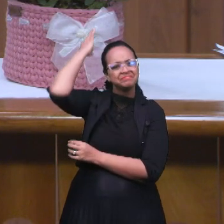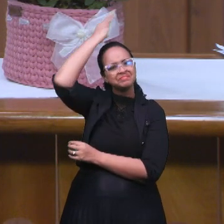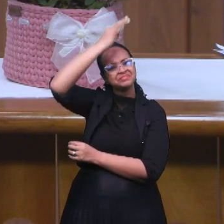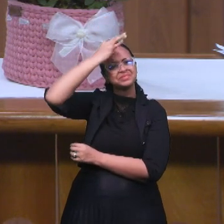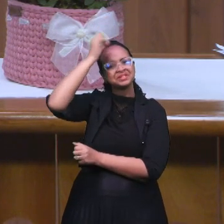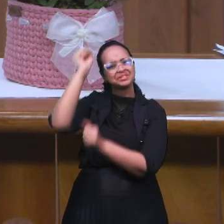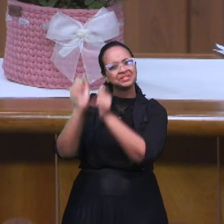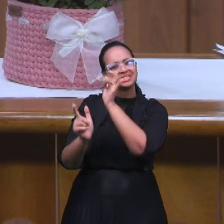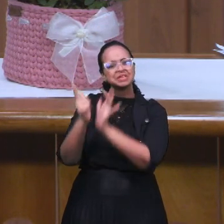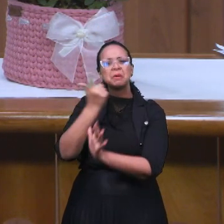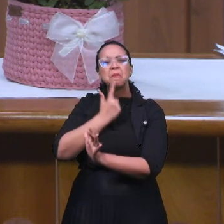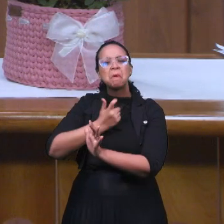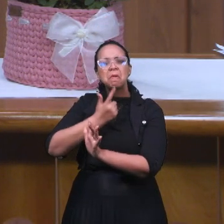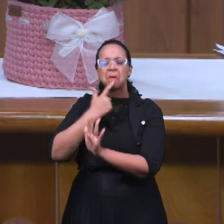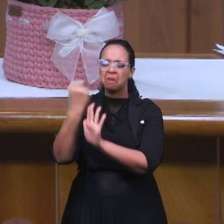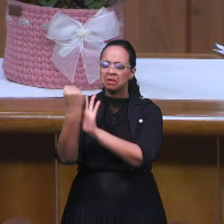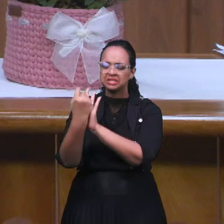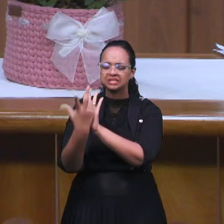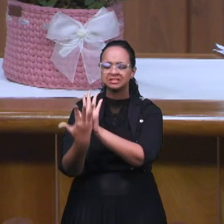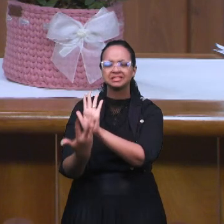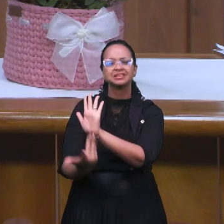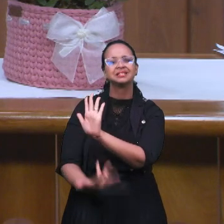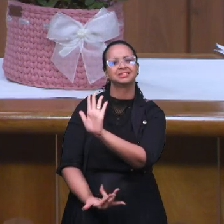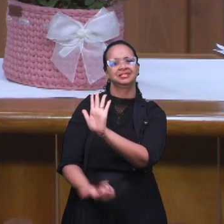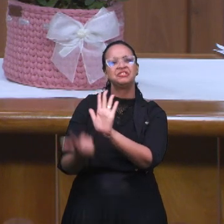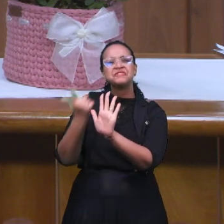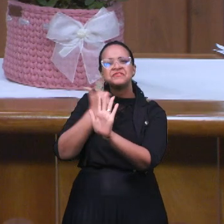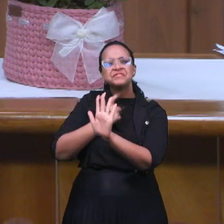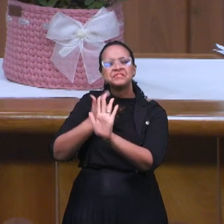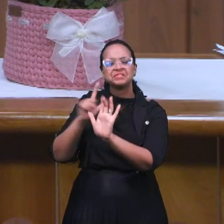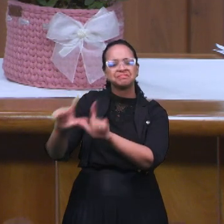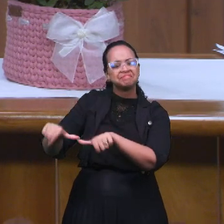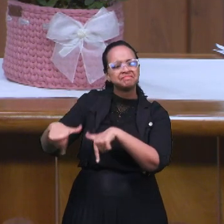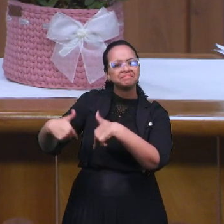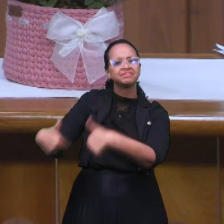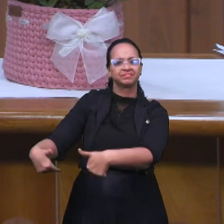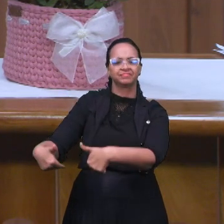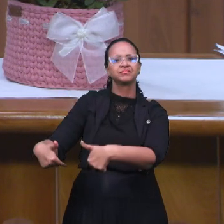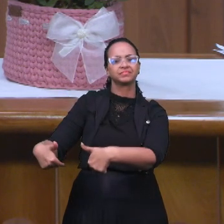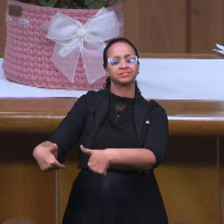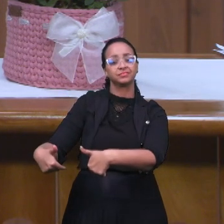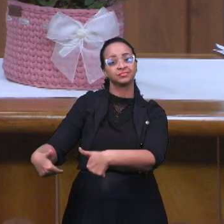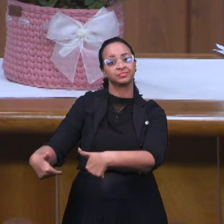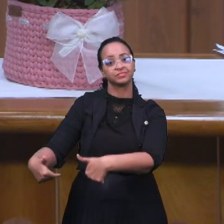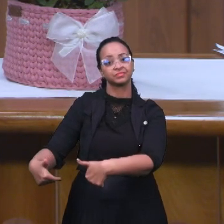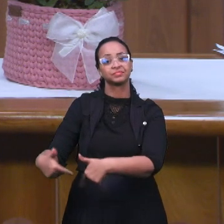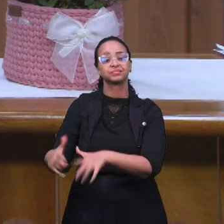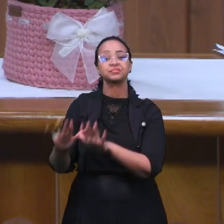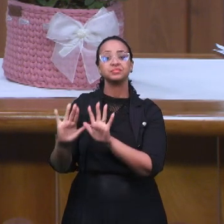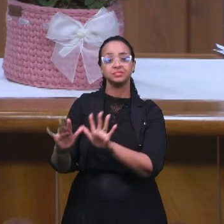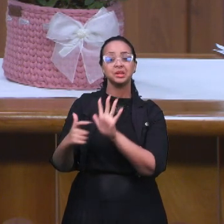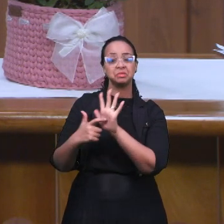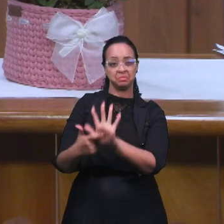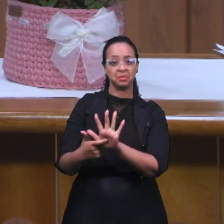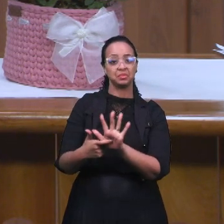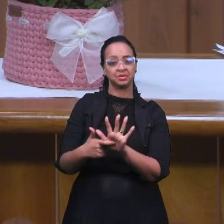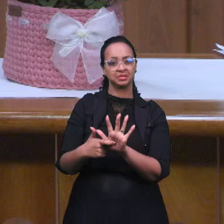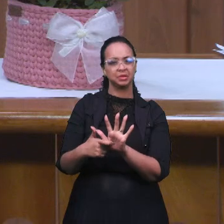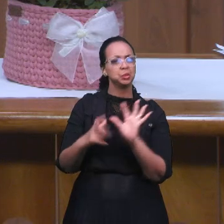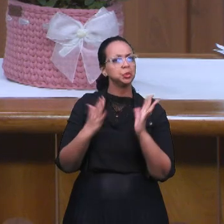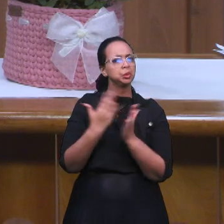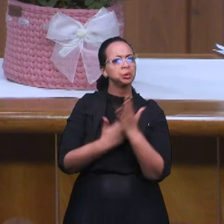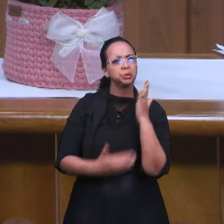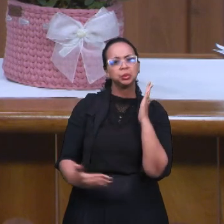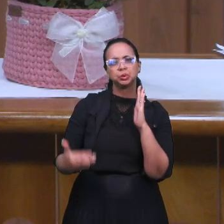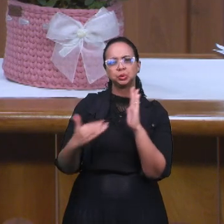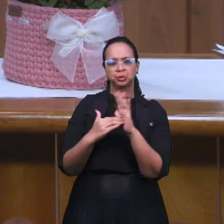seu sangue, como a operação do seu poder nessa hora. Então nós estamos vendo que tudo aqui no